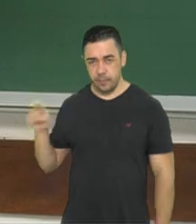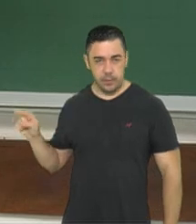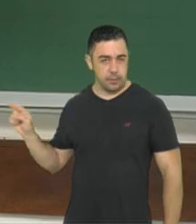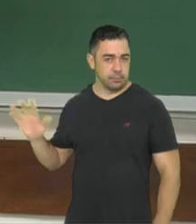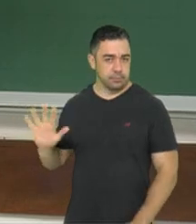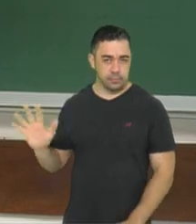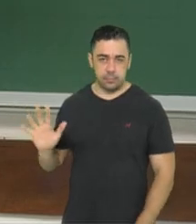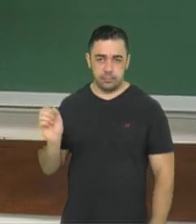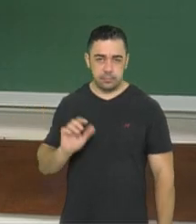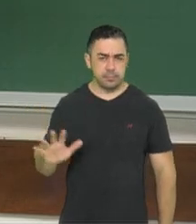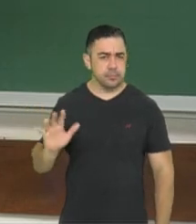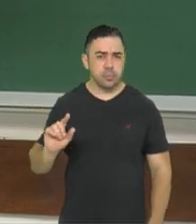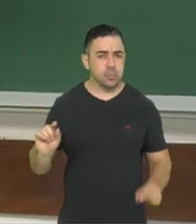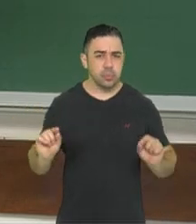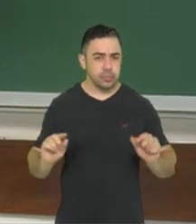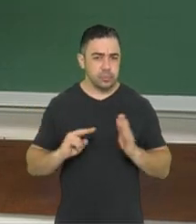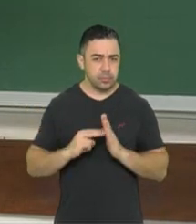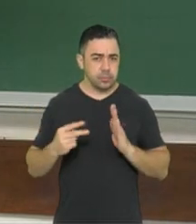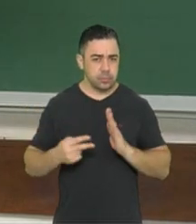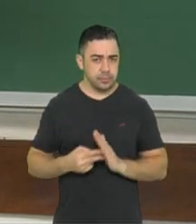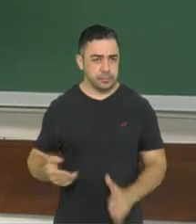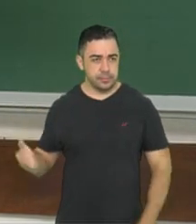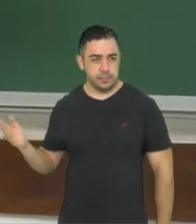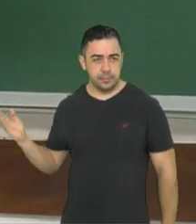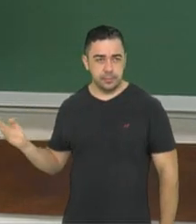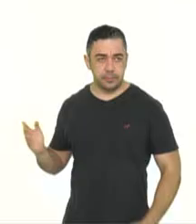aí. O que, que será que ele é?